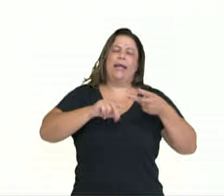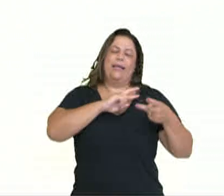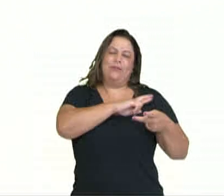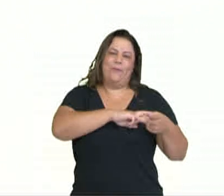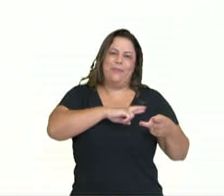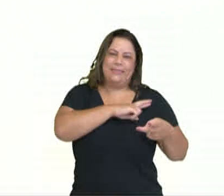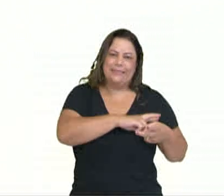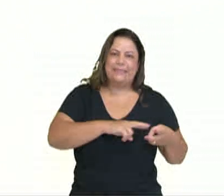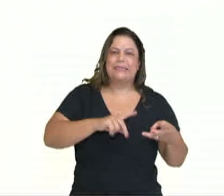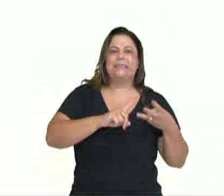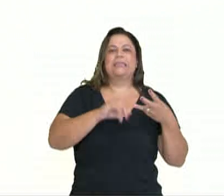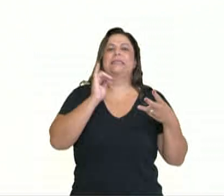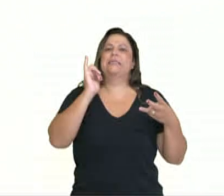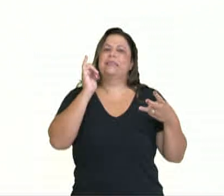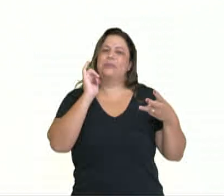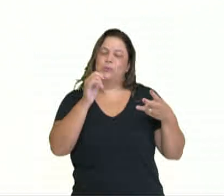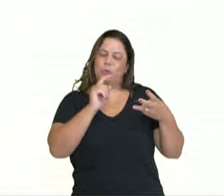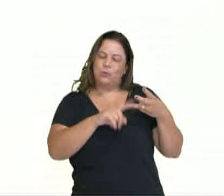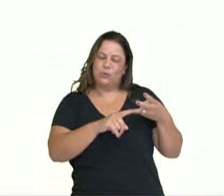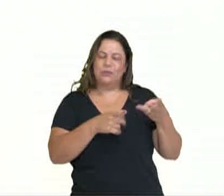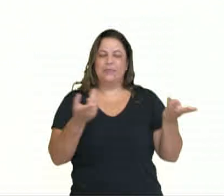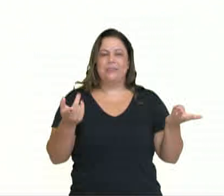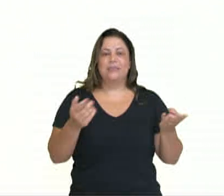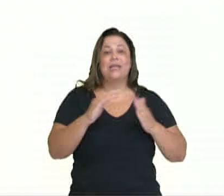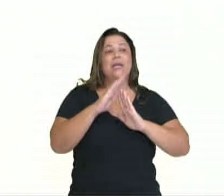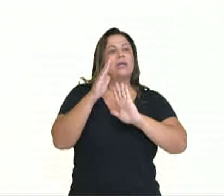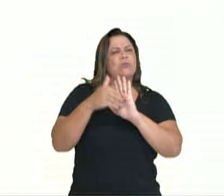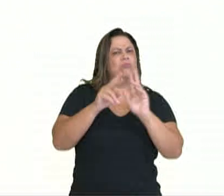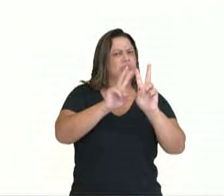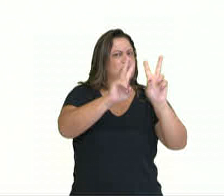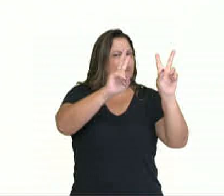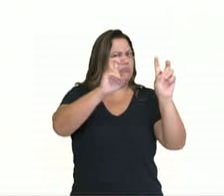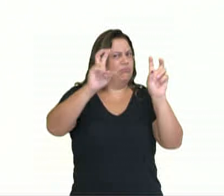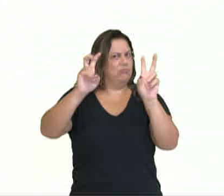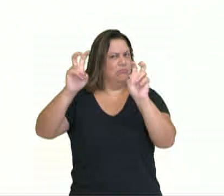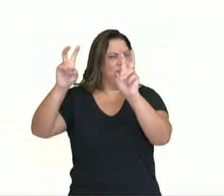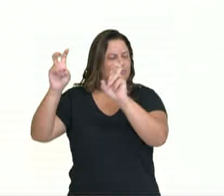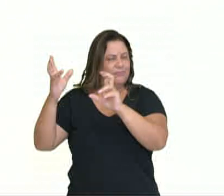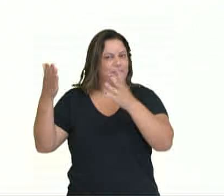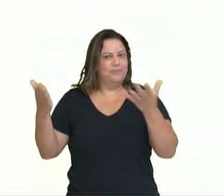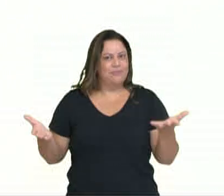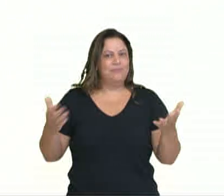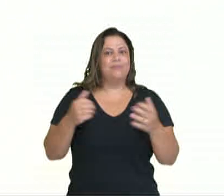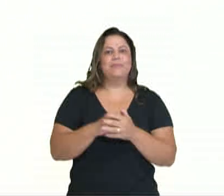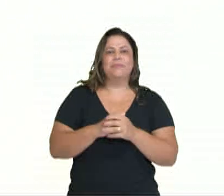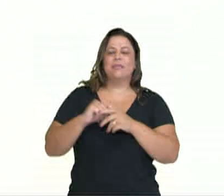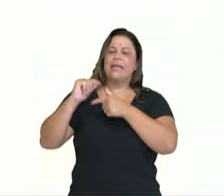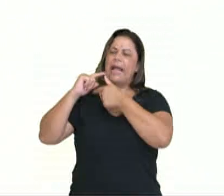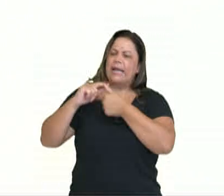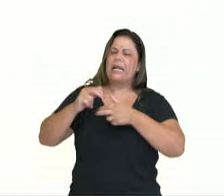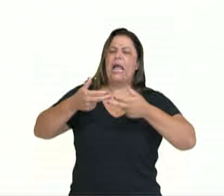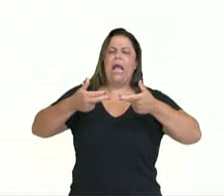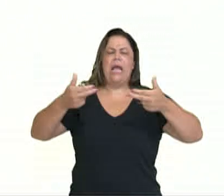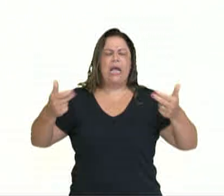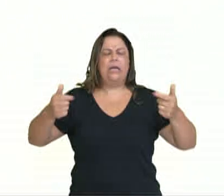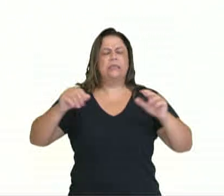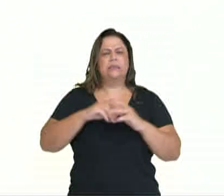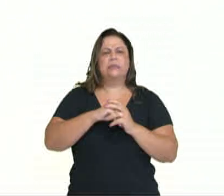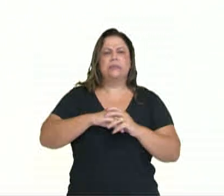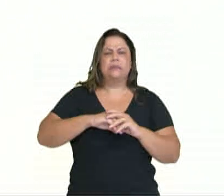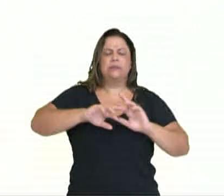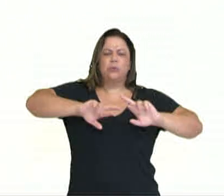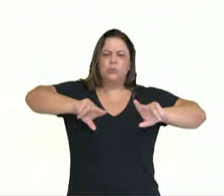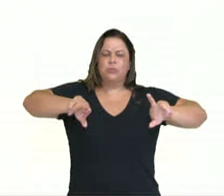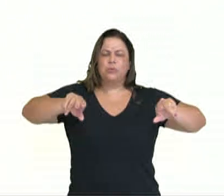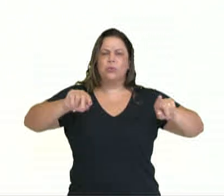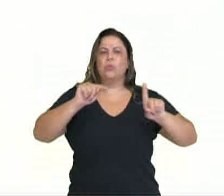suas obras, olha só, temas que ela aborda nas obras, clássicos, universais.